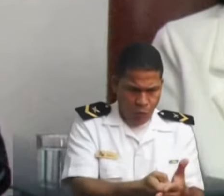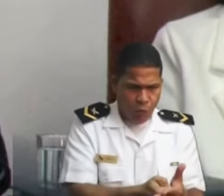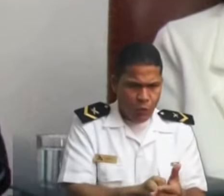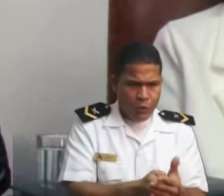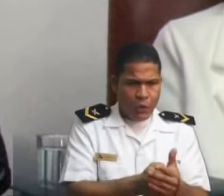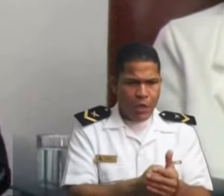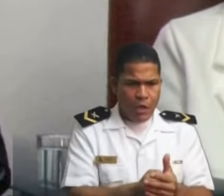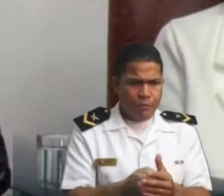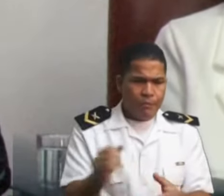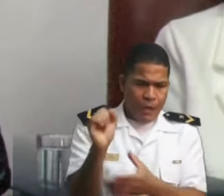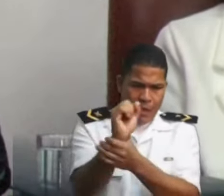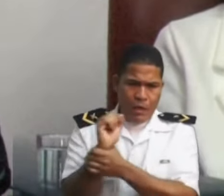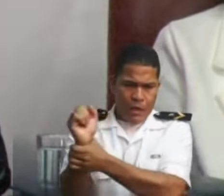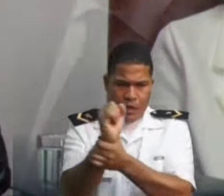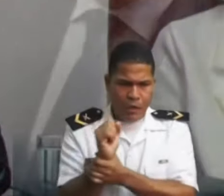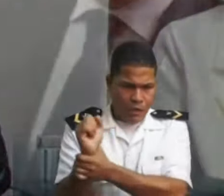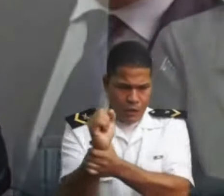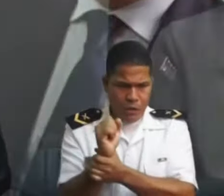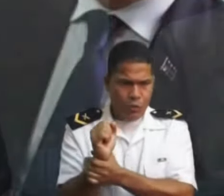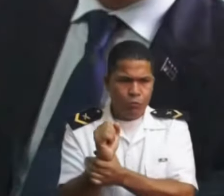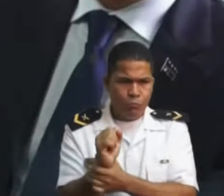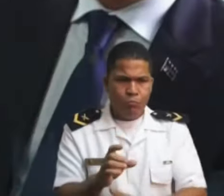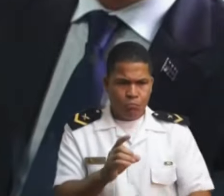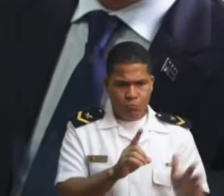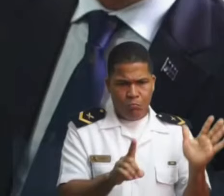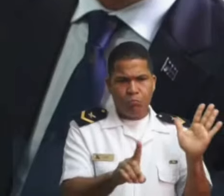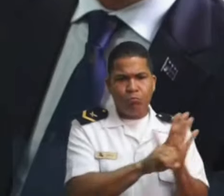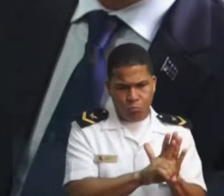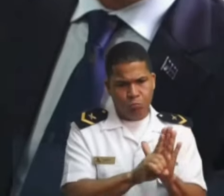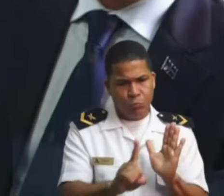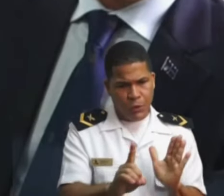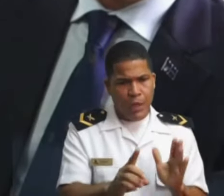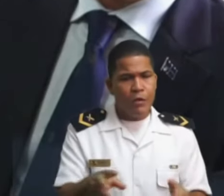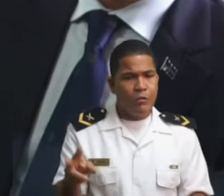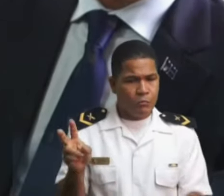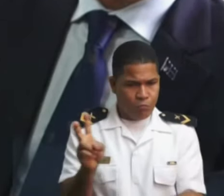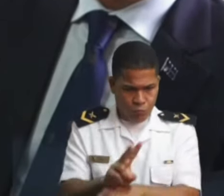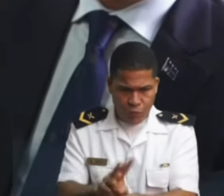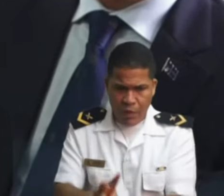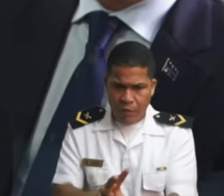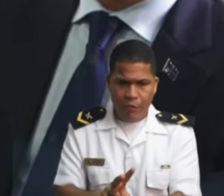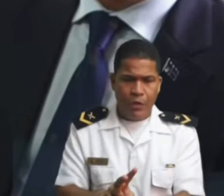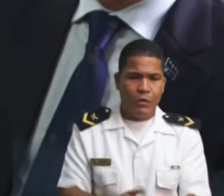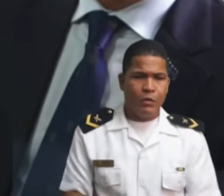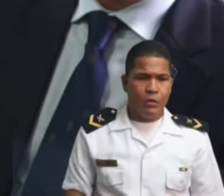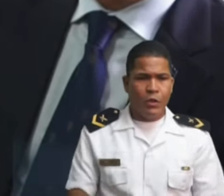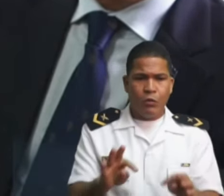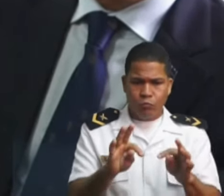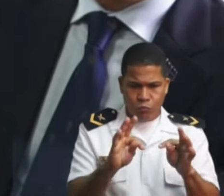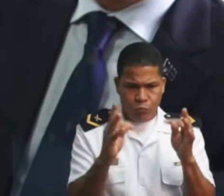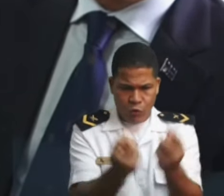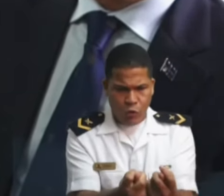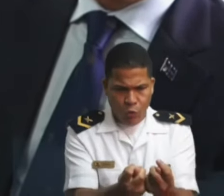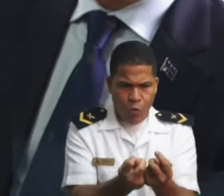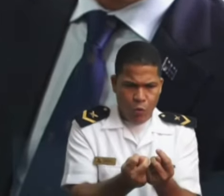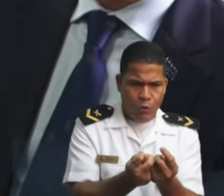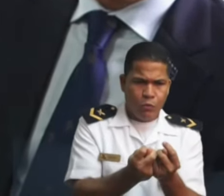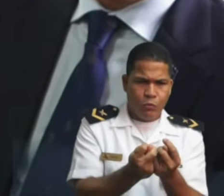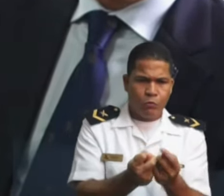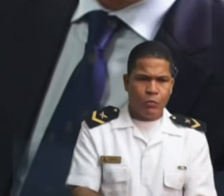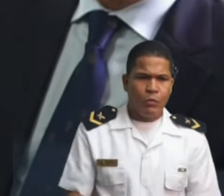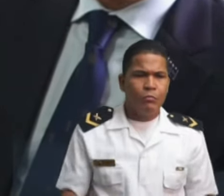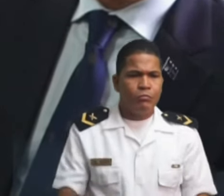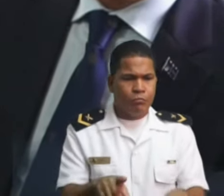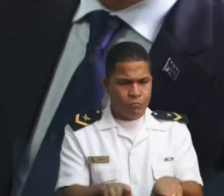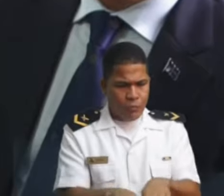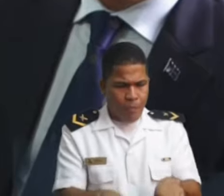partes envolvidas tenham uma justa defesa. Ambos, a PEN e a reconhecida Advocacia Marítima, a qual